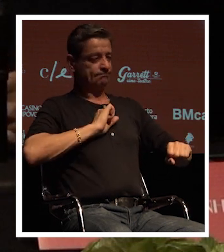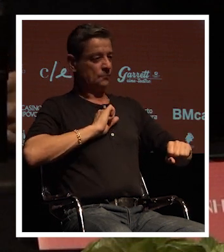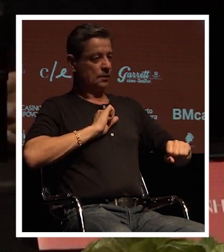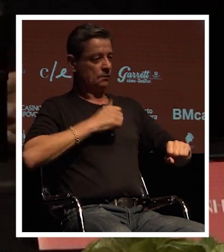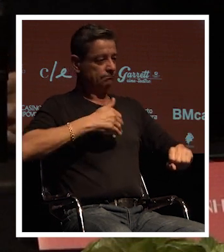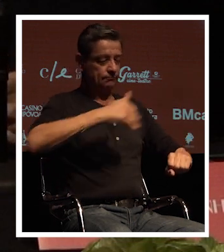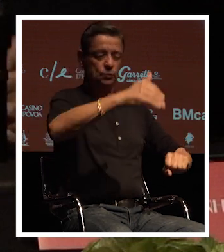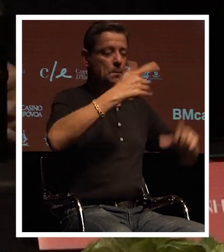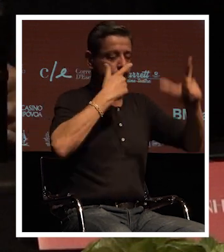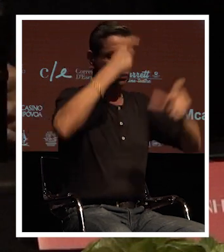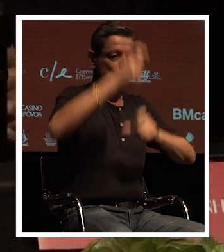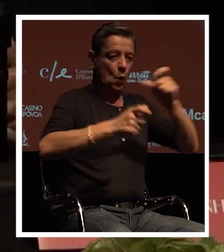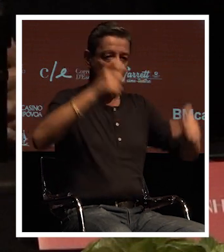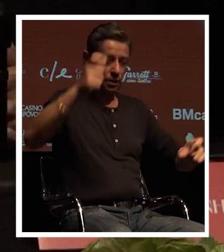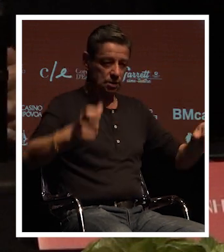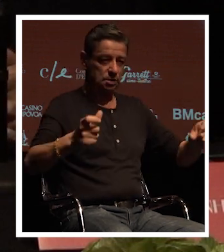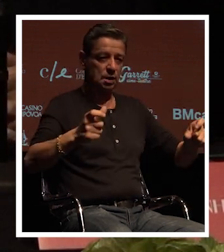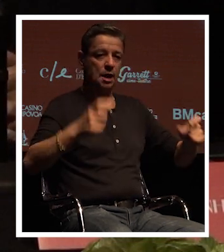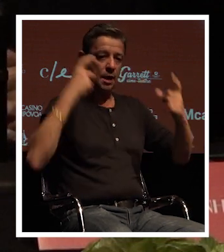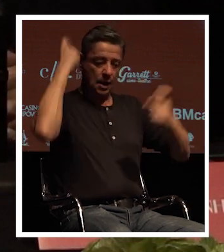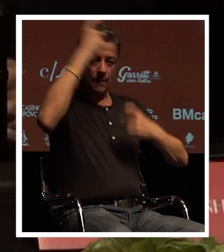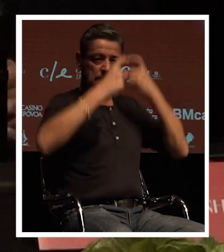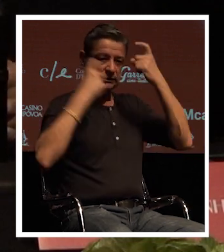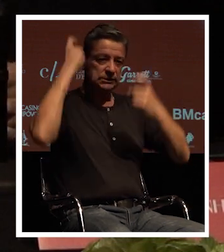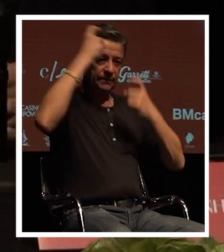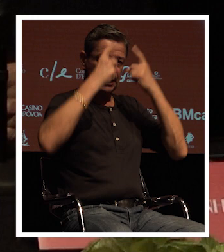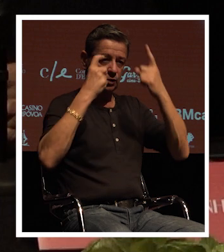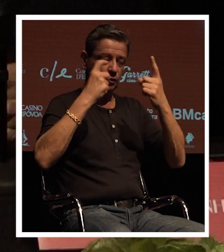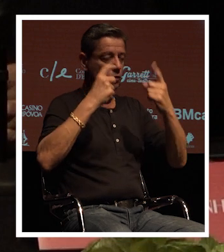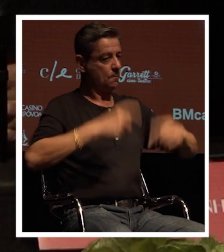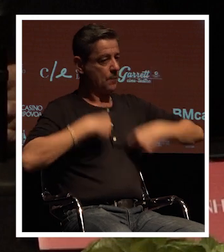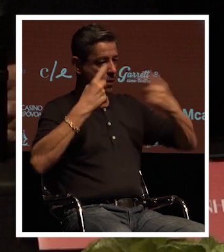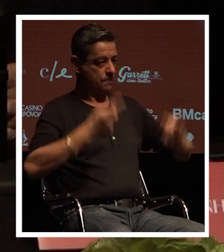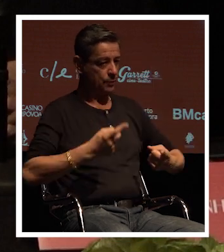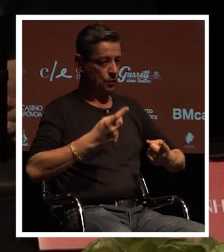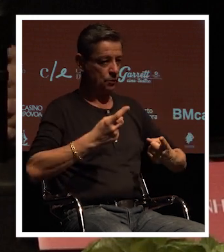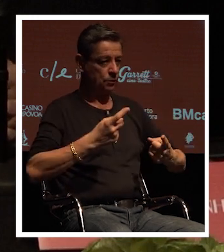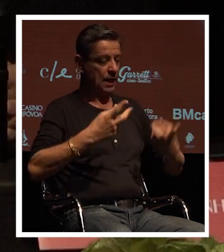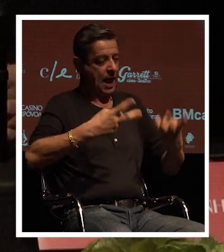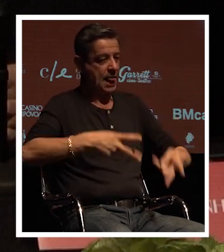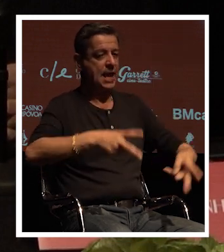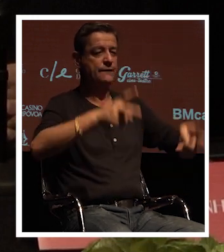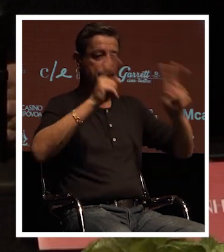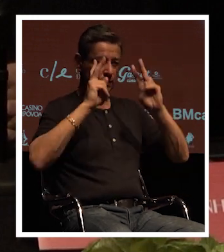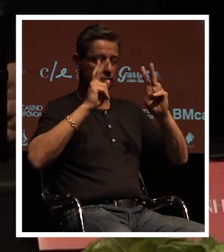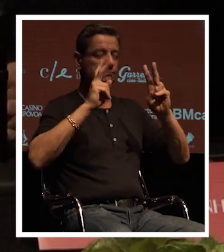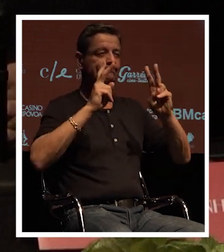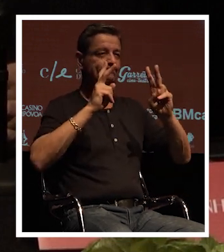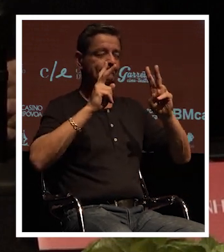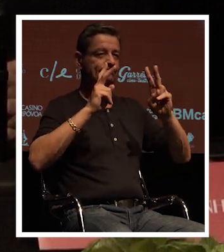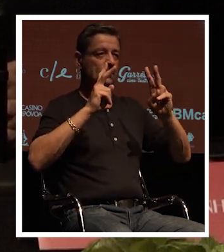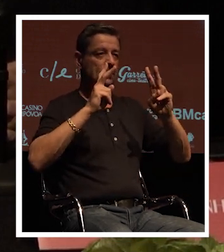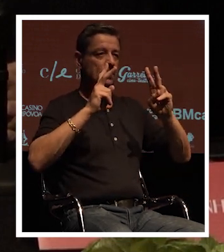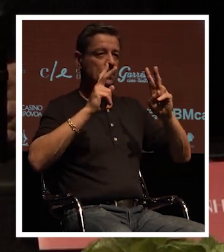enquanto seres humanos invoquemos o pensamento próprio único e livre descobr esse animal que somos através de